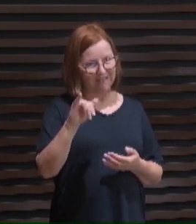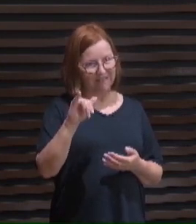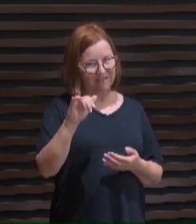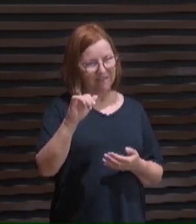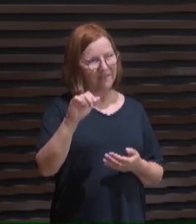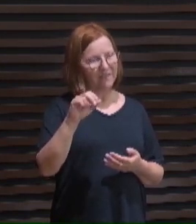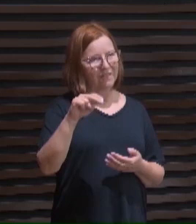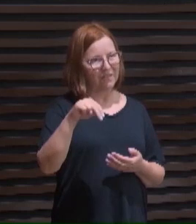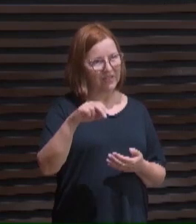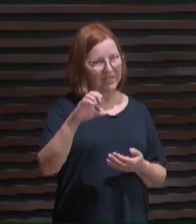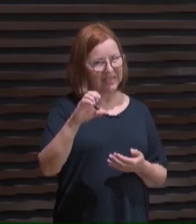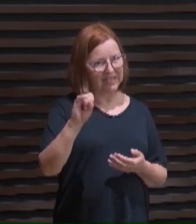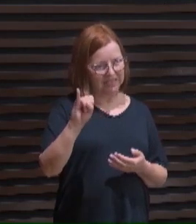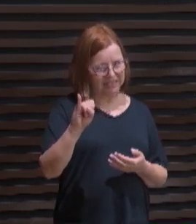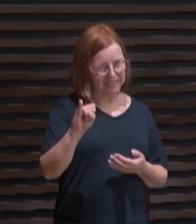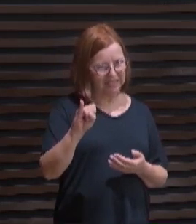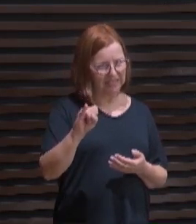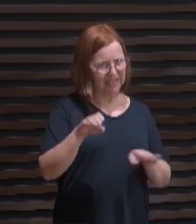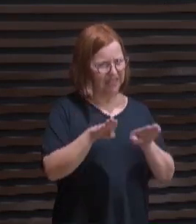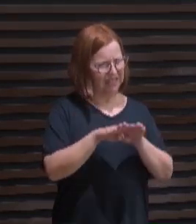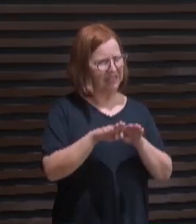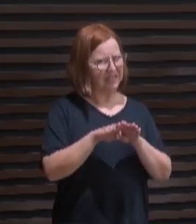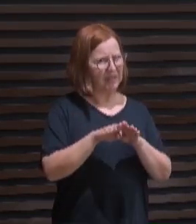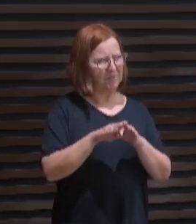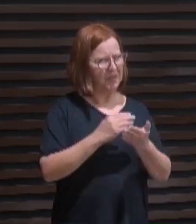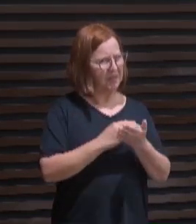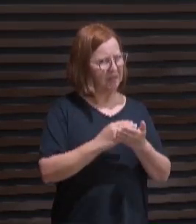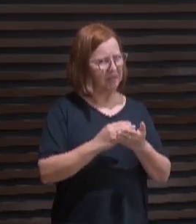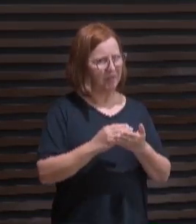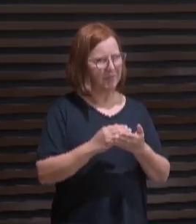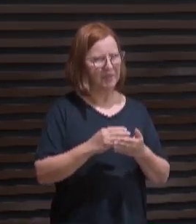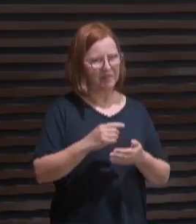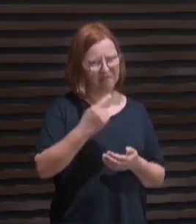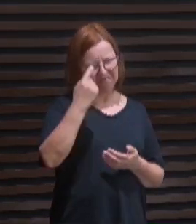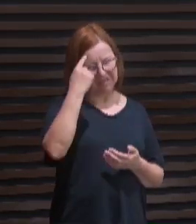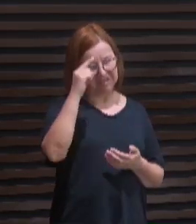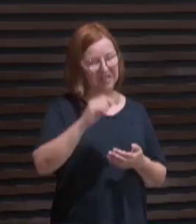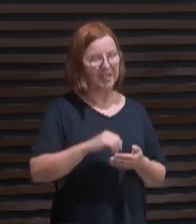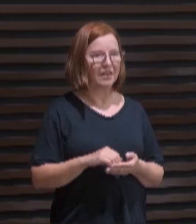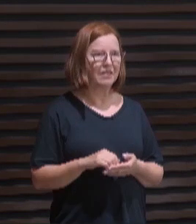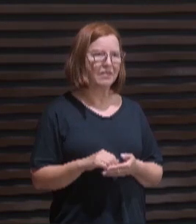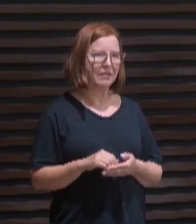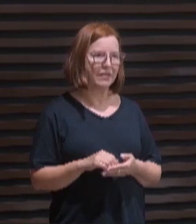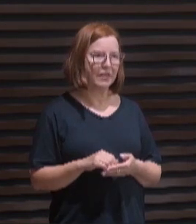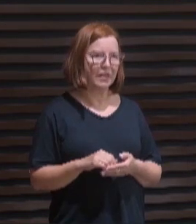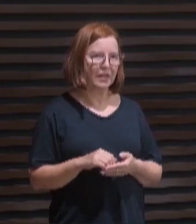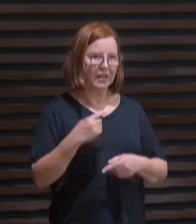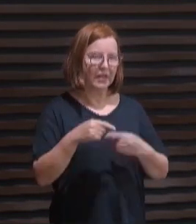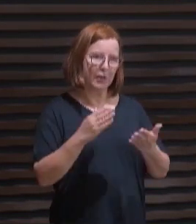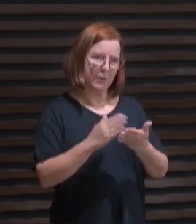que apareceu o Nietzsche, com a morte de Deus, e